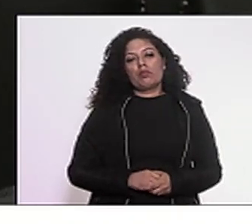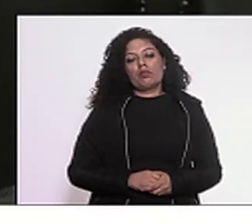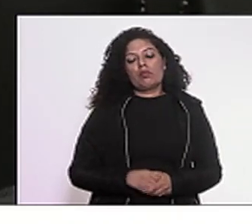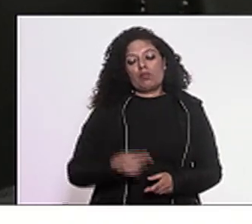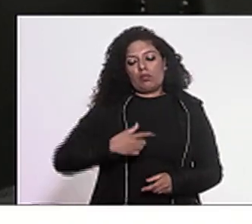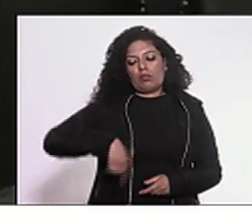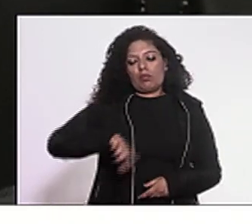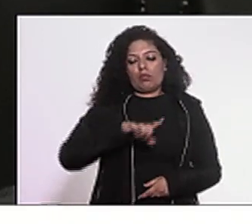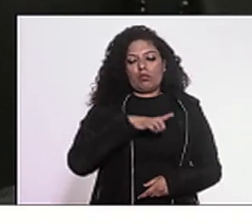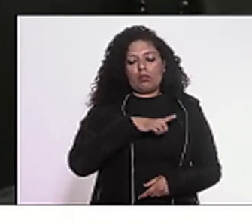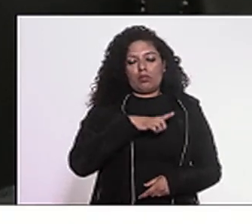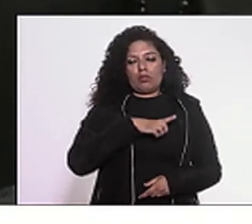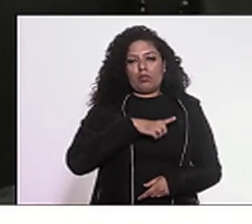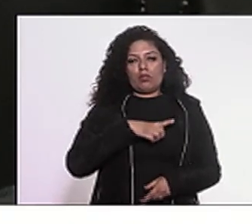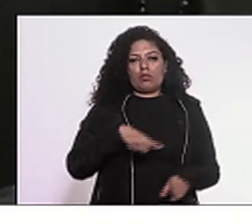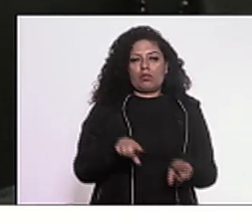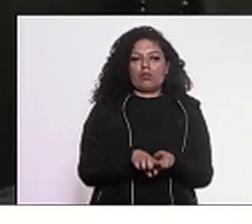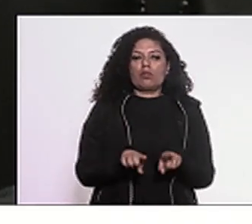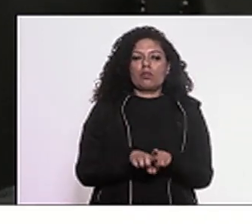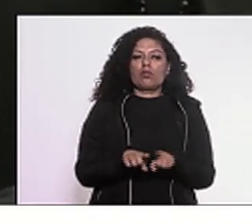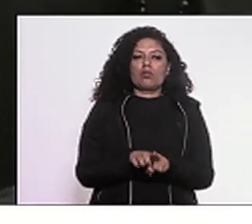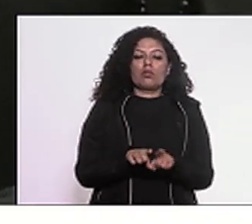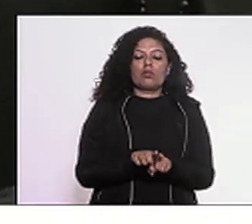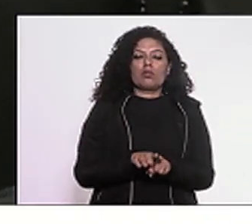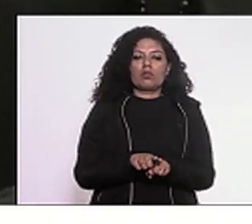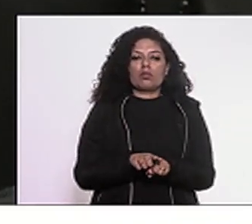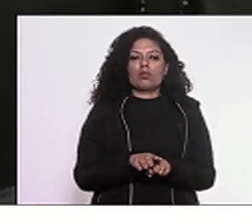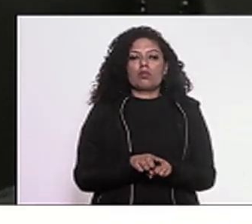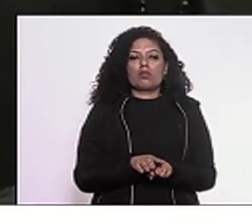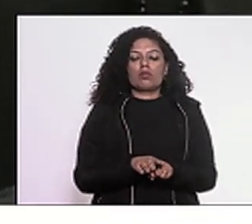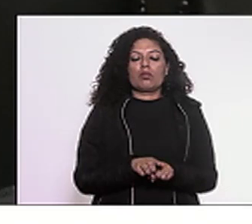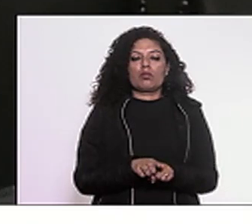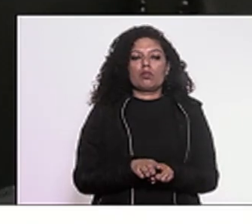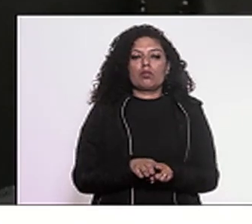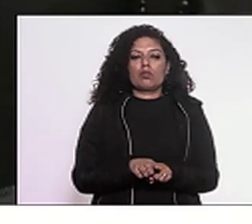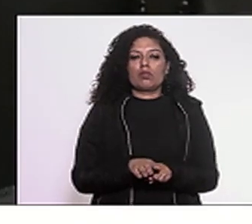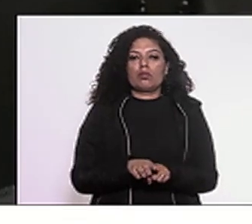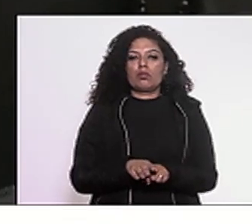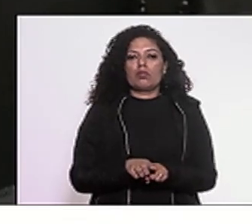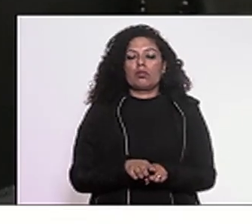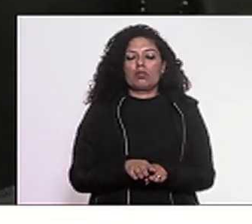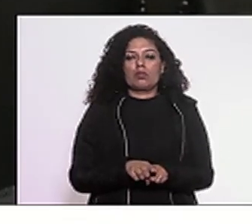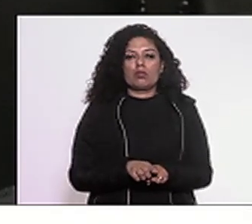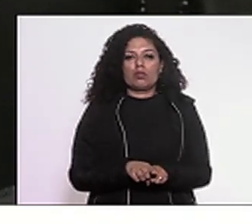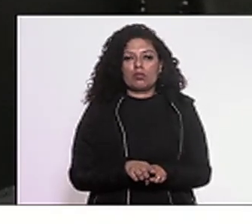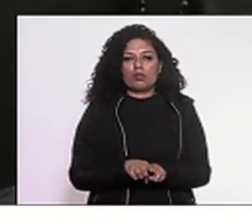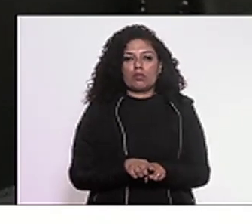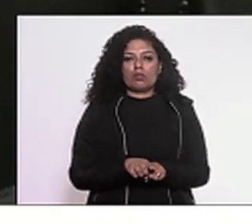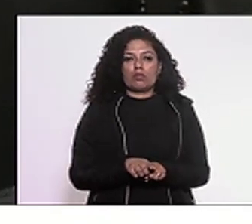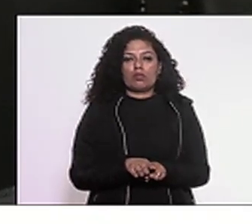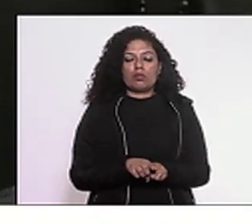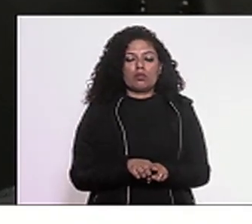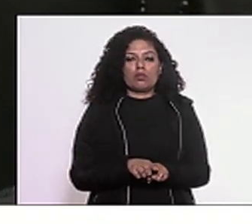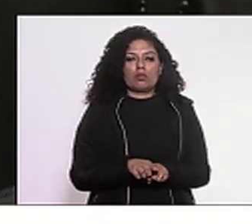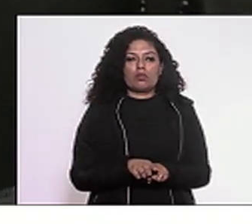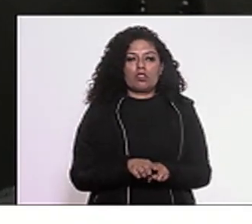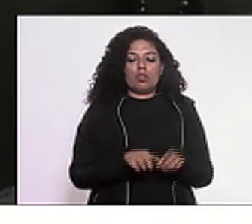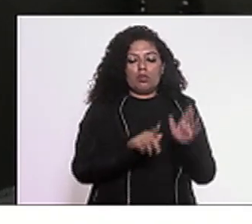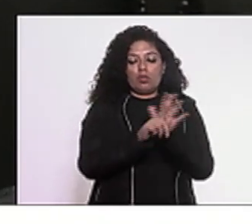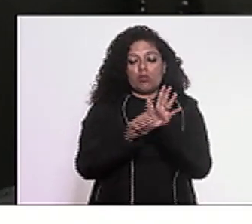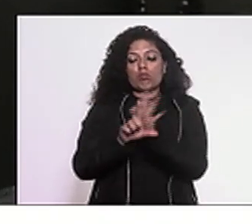Nós temos que, além de tudo, né, apesar do brilhante